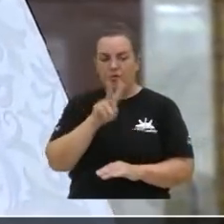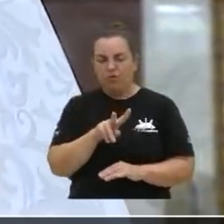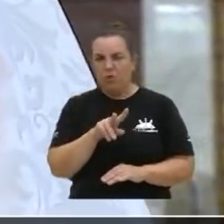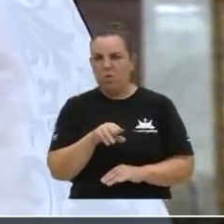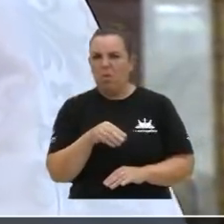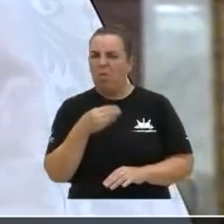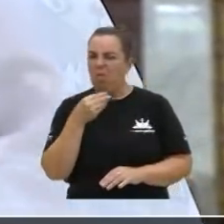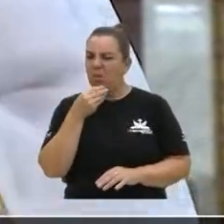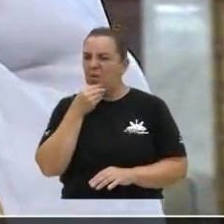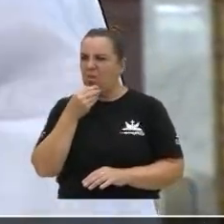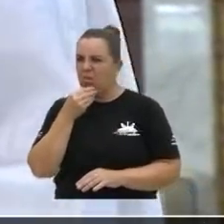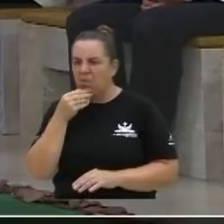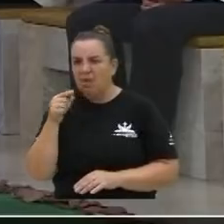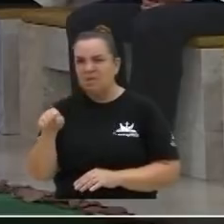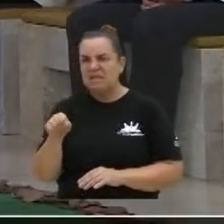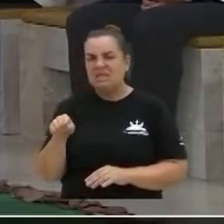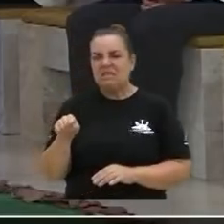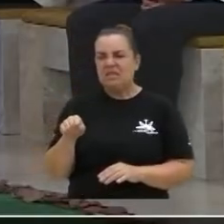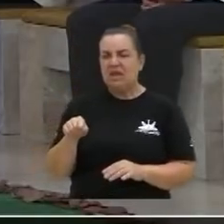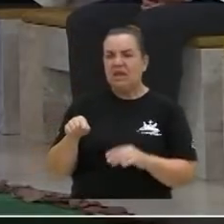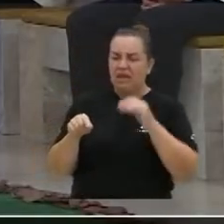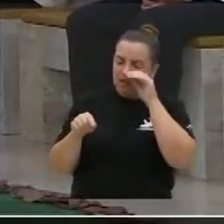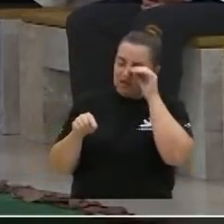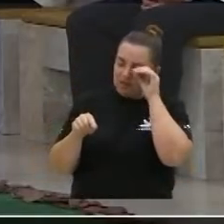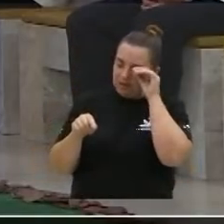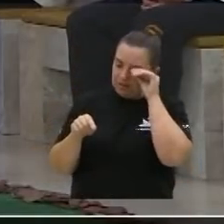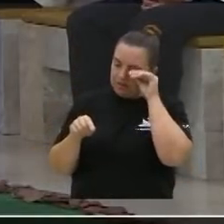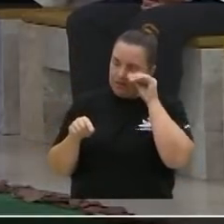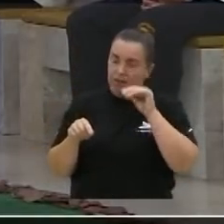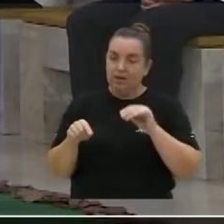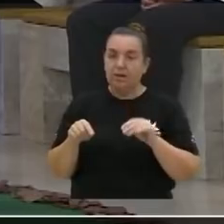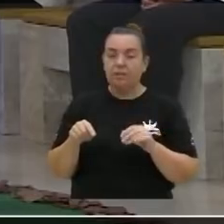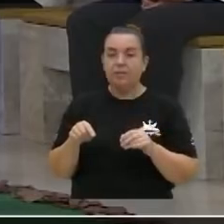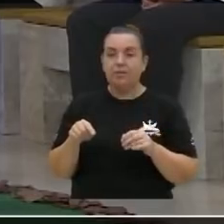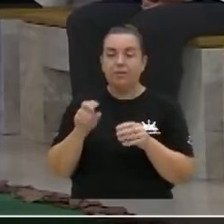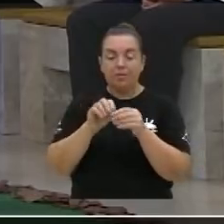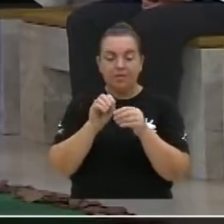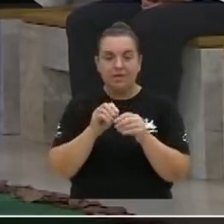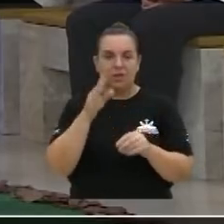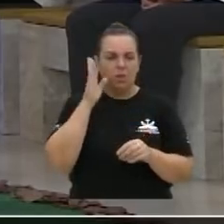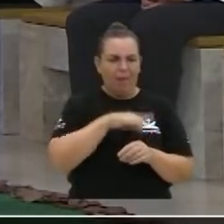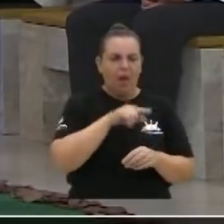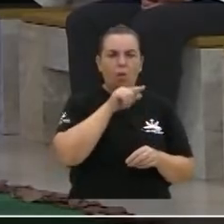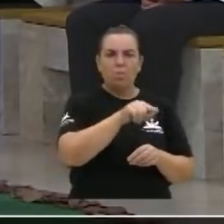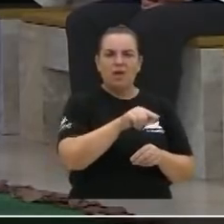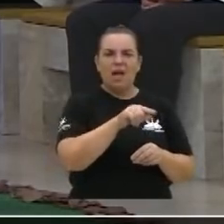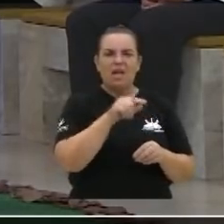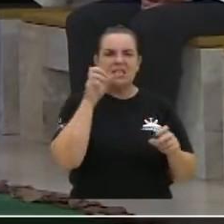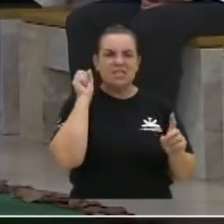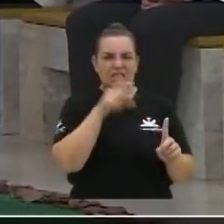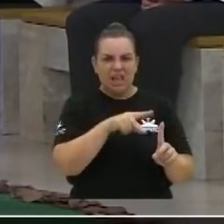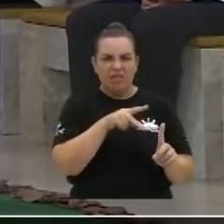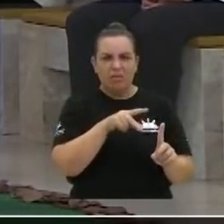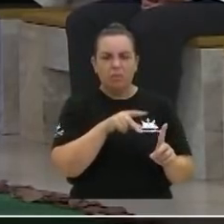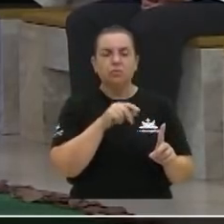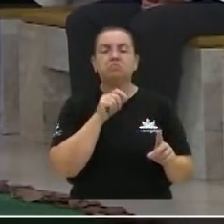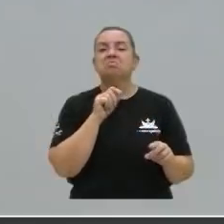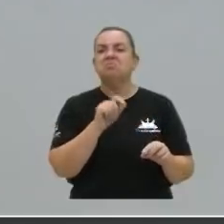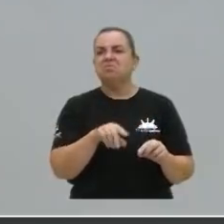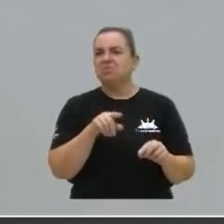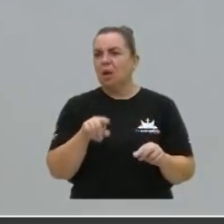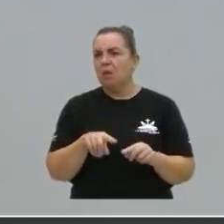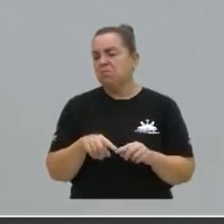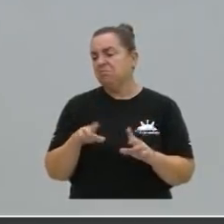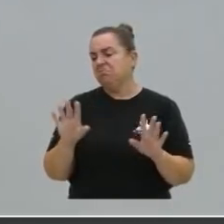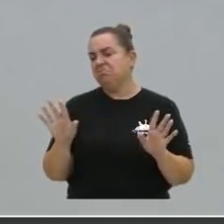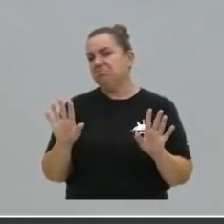Os helenistas, que eram os helenistas? Os judeus cristãos ficaram com muito